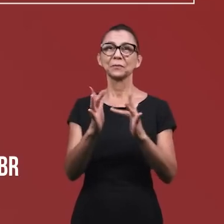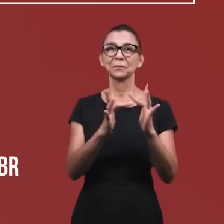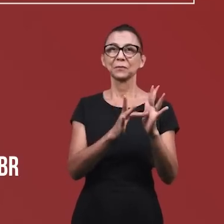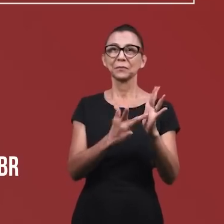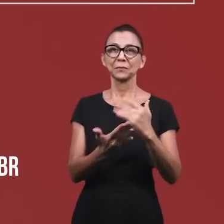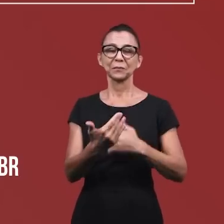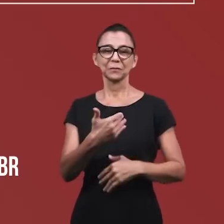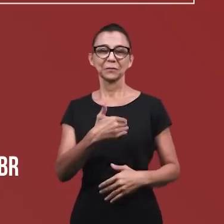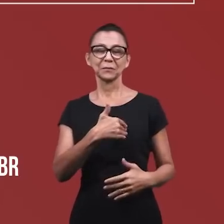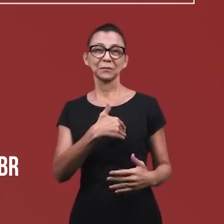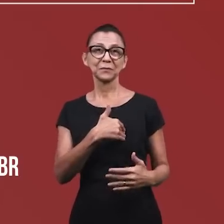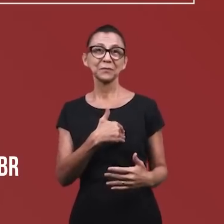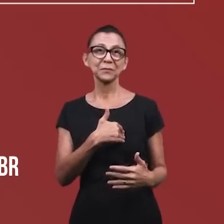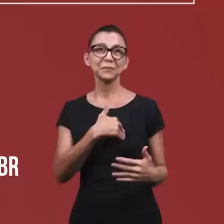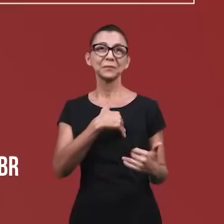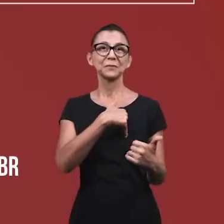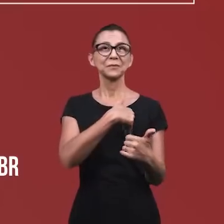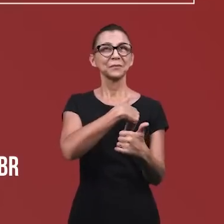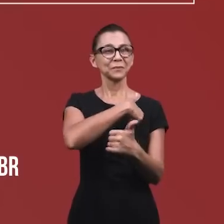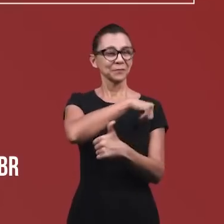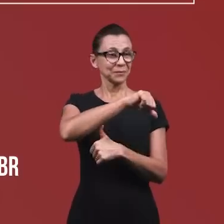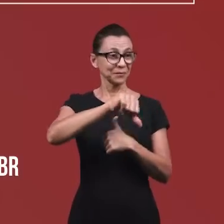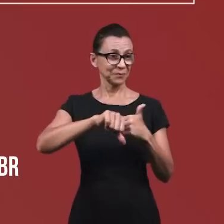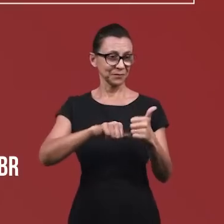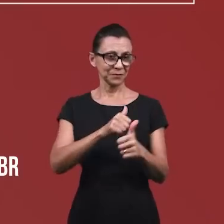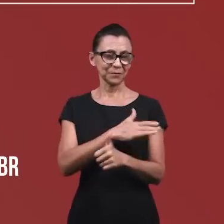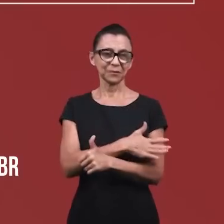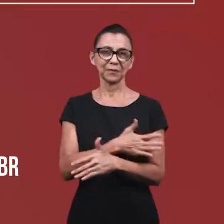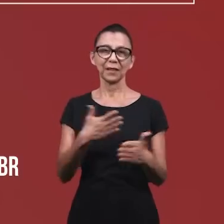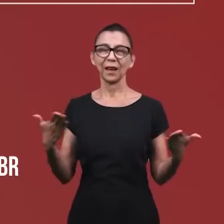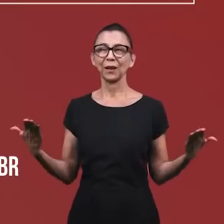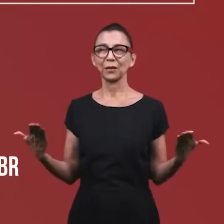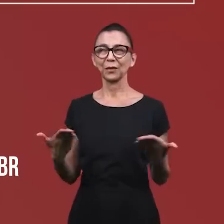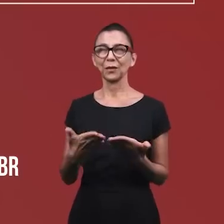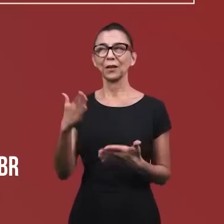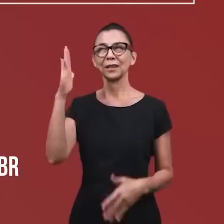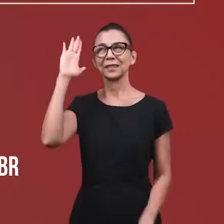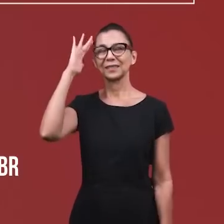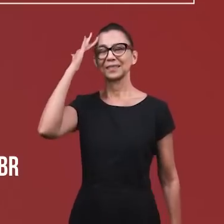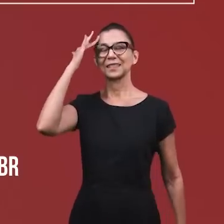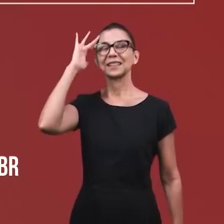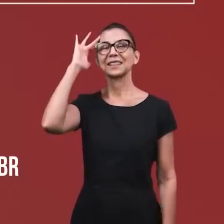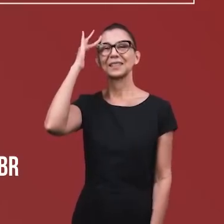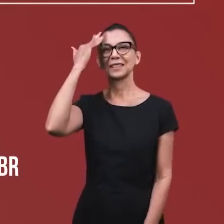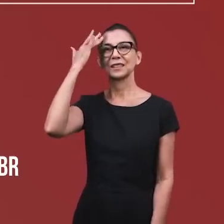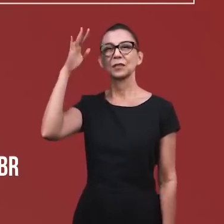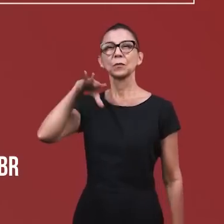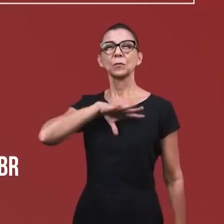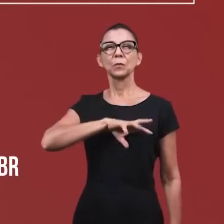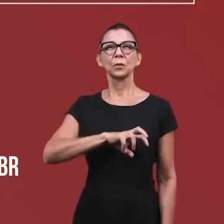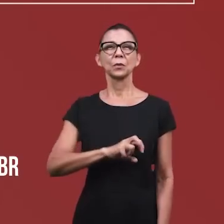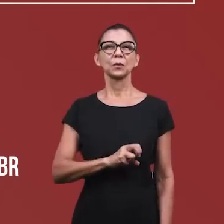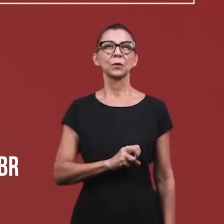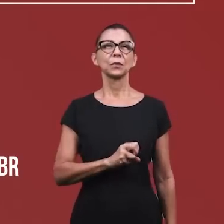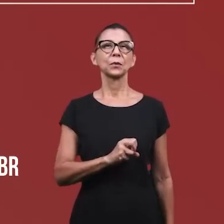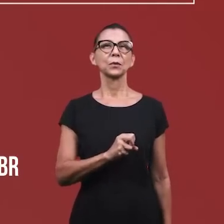Jesus. Nasci de novo para entender o amor